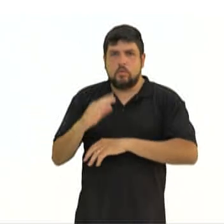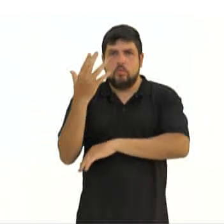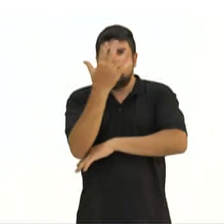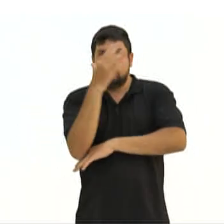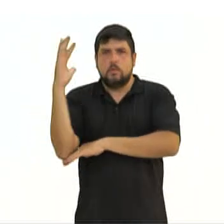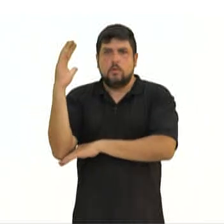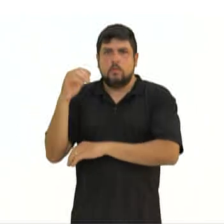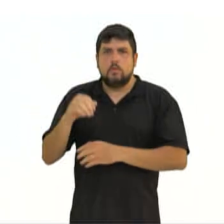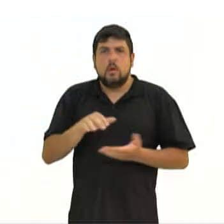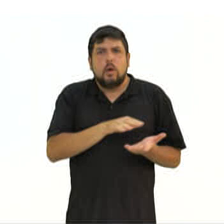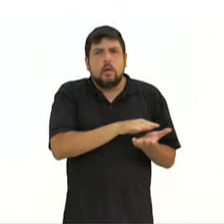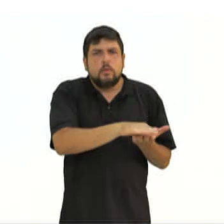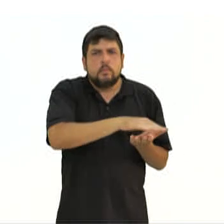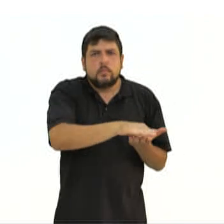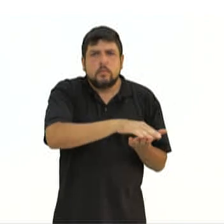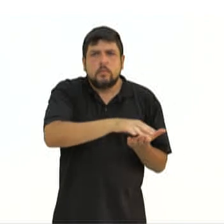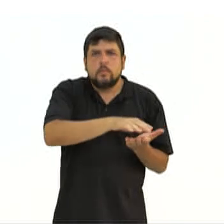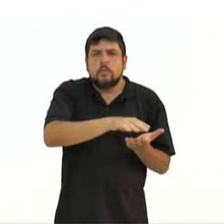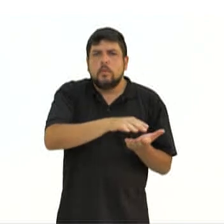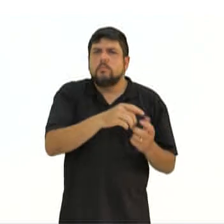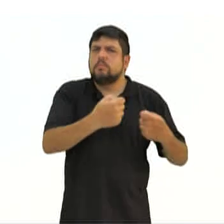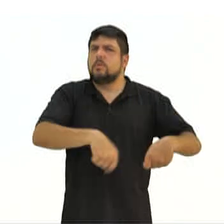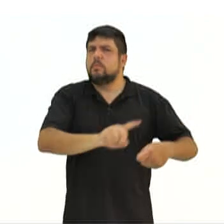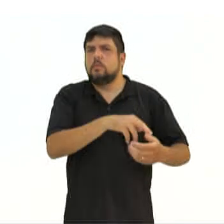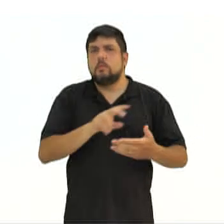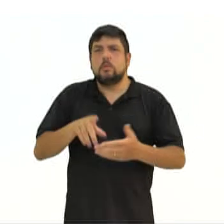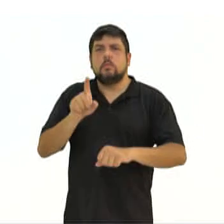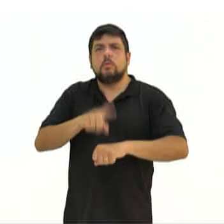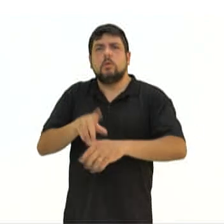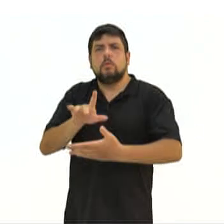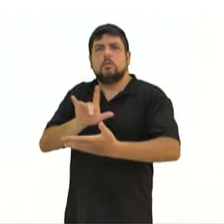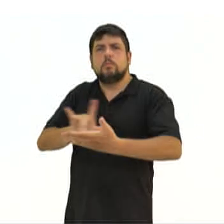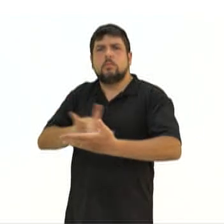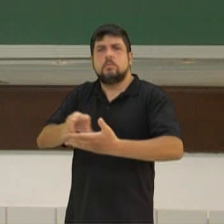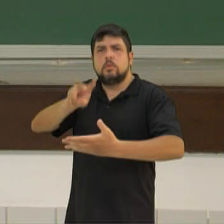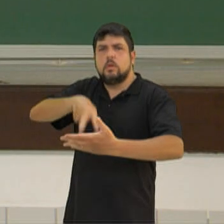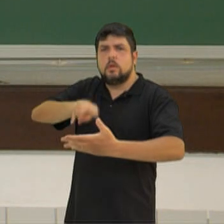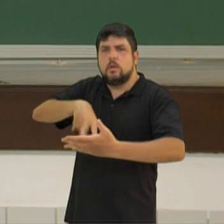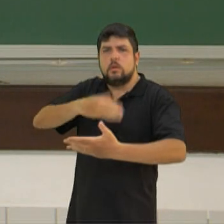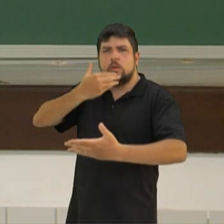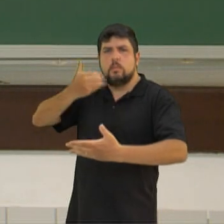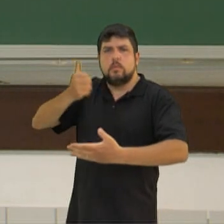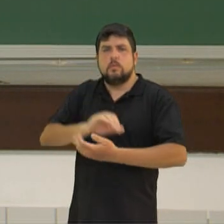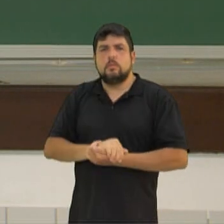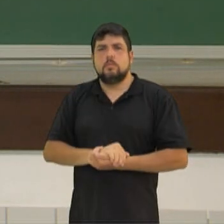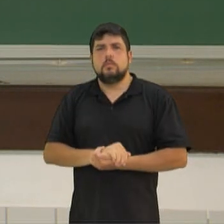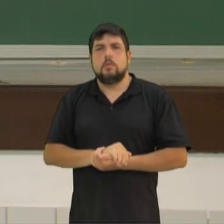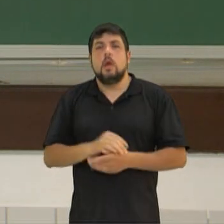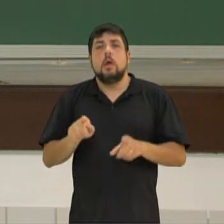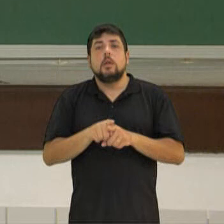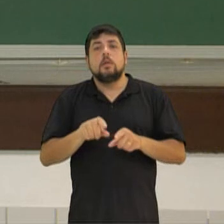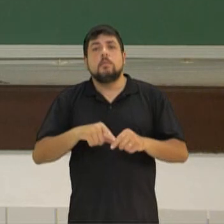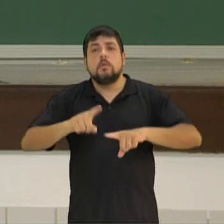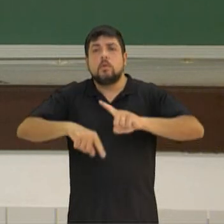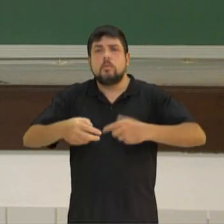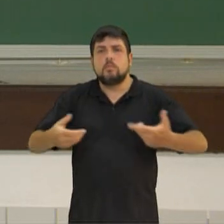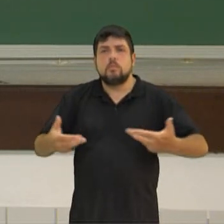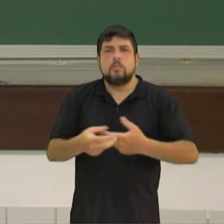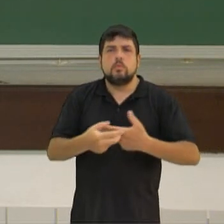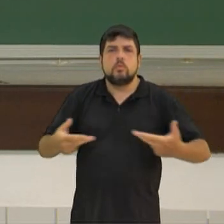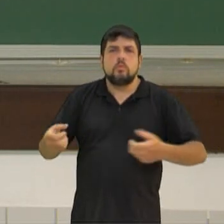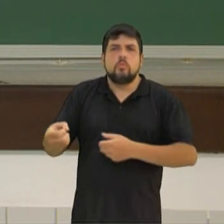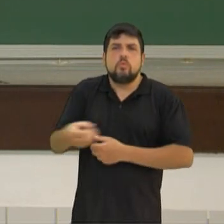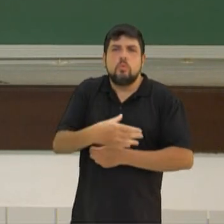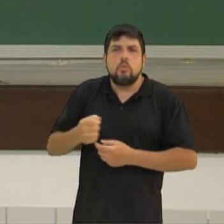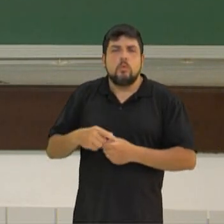imprimir, se dá para ler na tela antes. Então, se você realmente precisa de um equipamento eletrônico novo, busque um que tenha várias funções em vez de